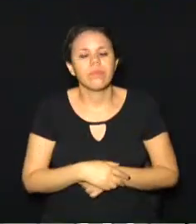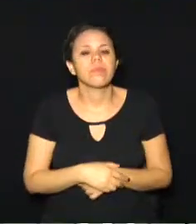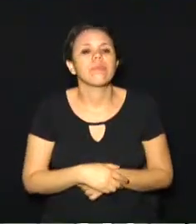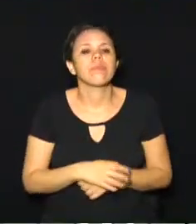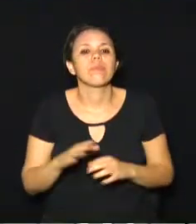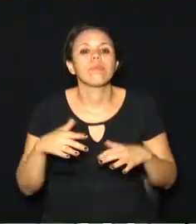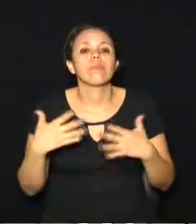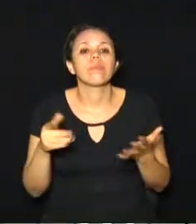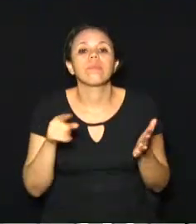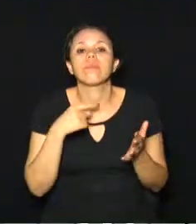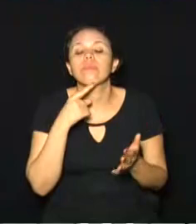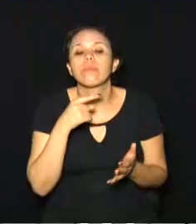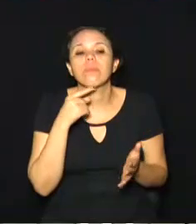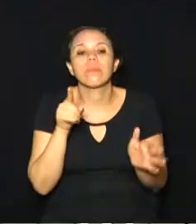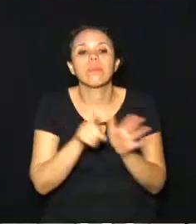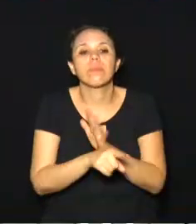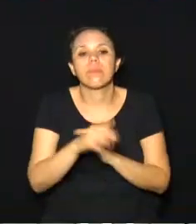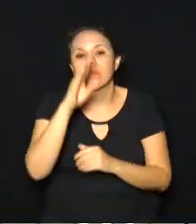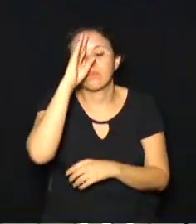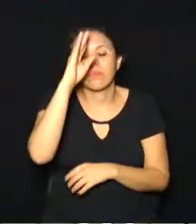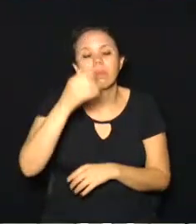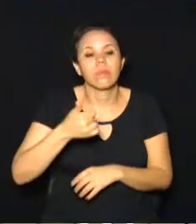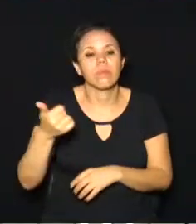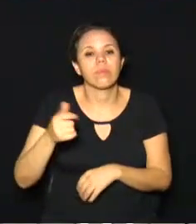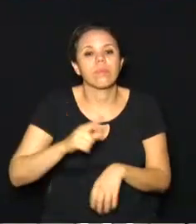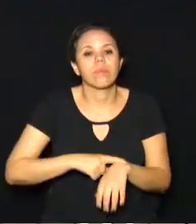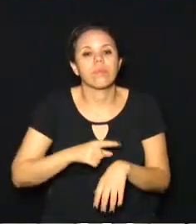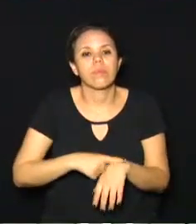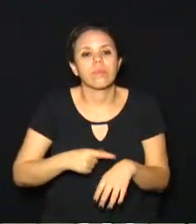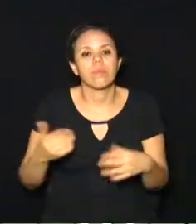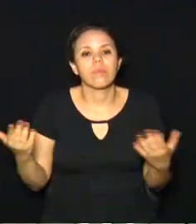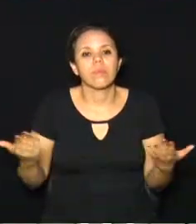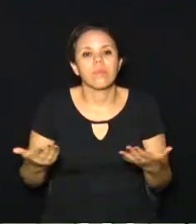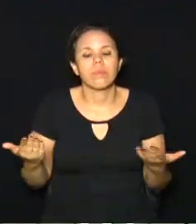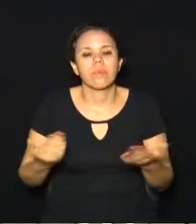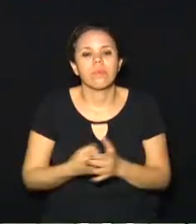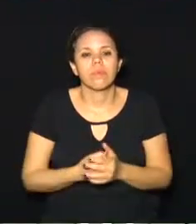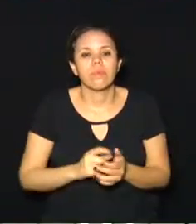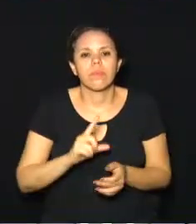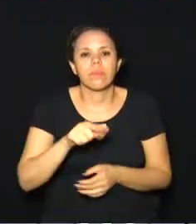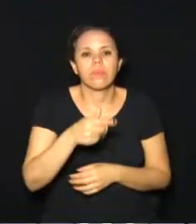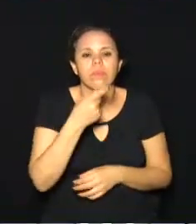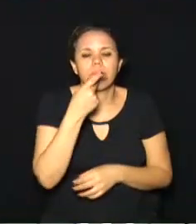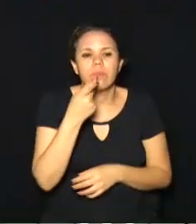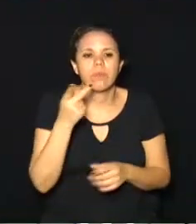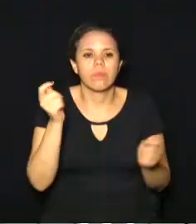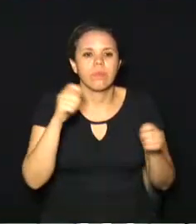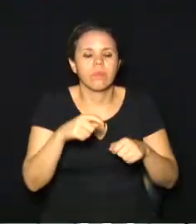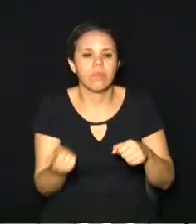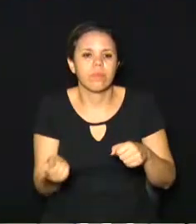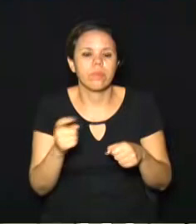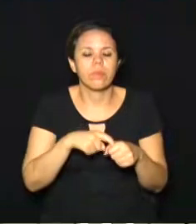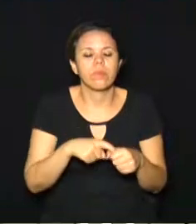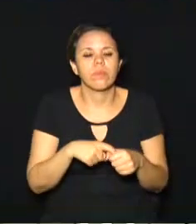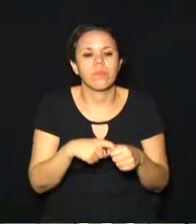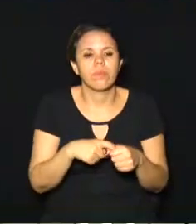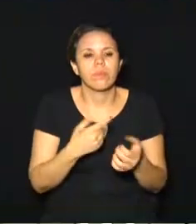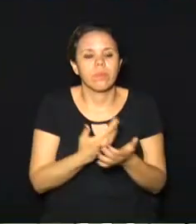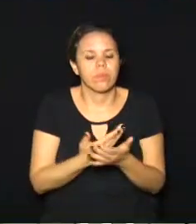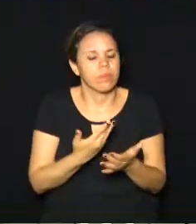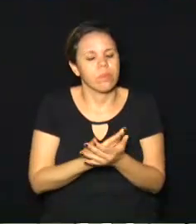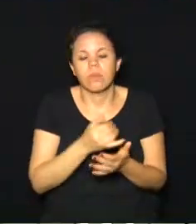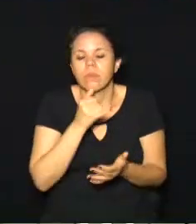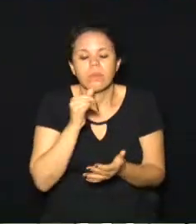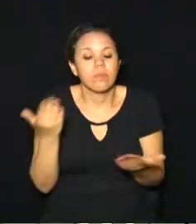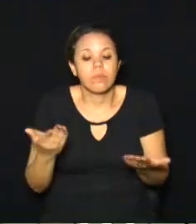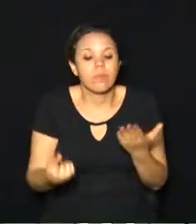quais são as questões principais, né? Primeiro, em relação ao momento atual, para depois falar sobre o possível retorno. Em relação ao momento